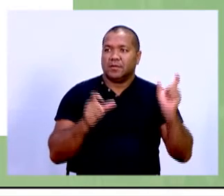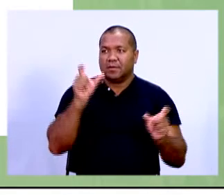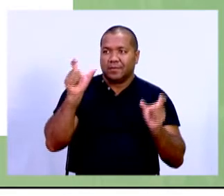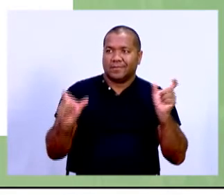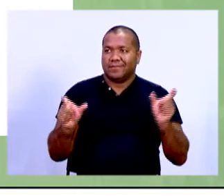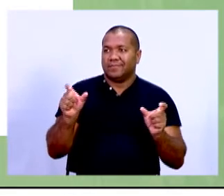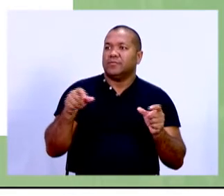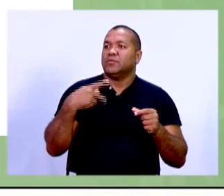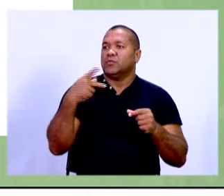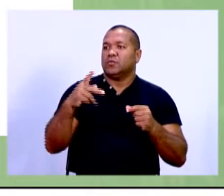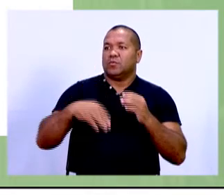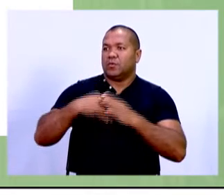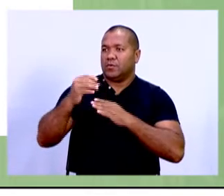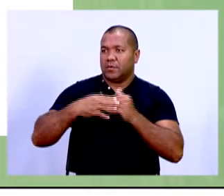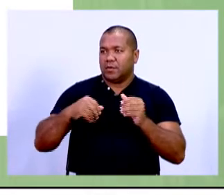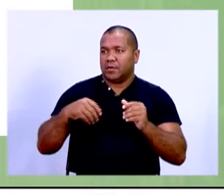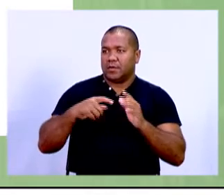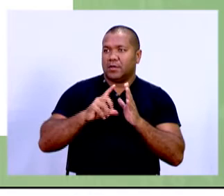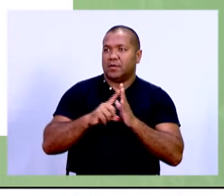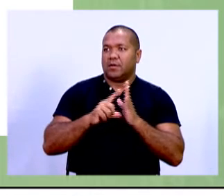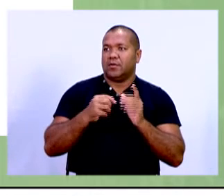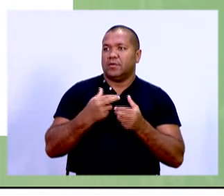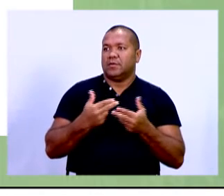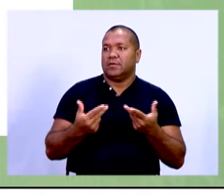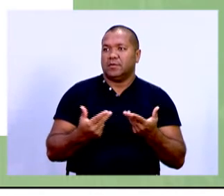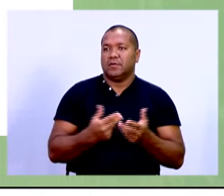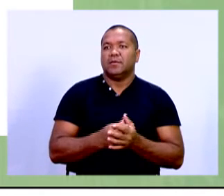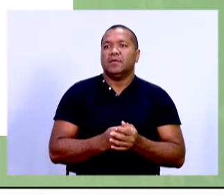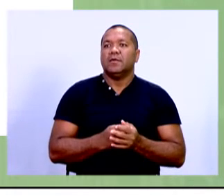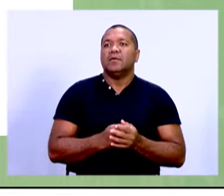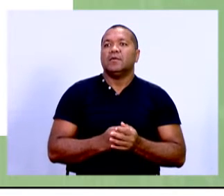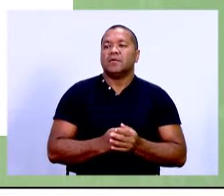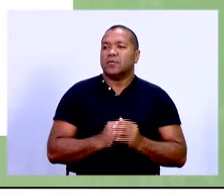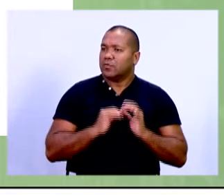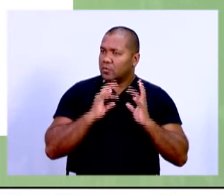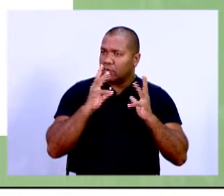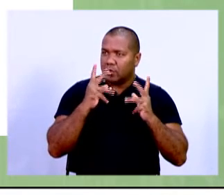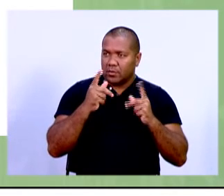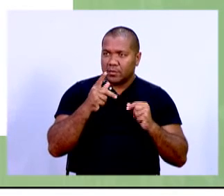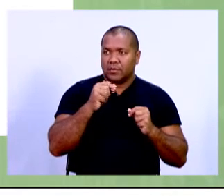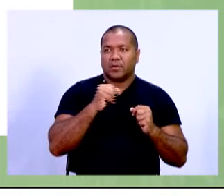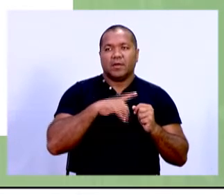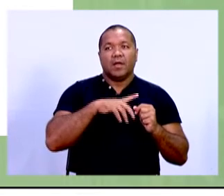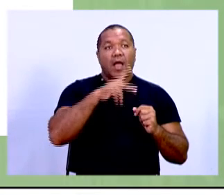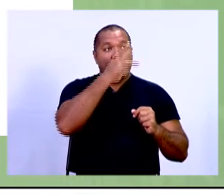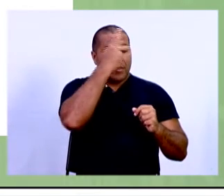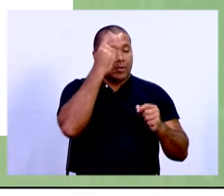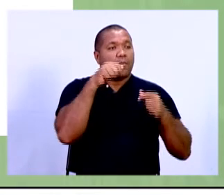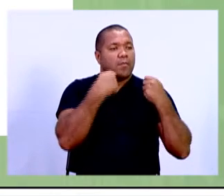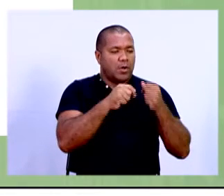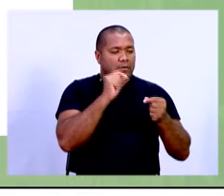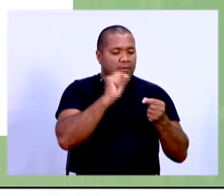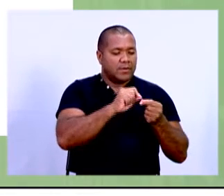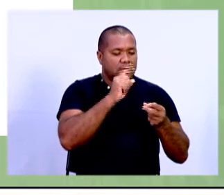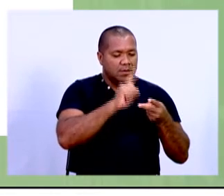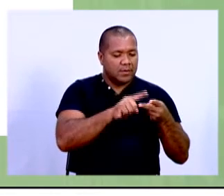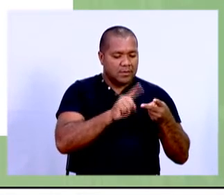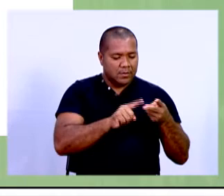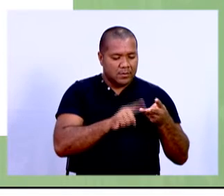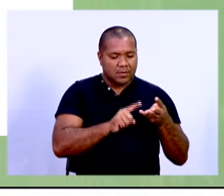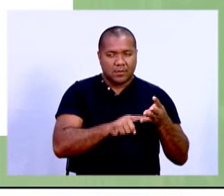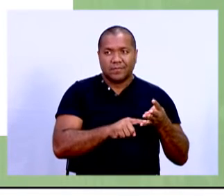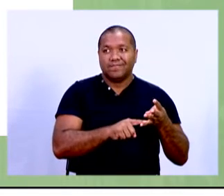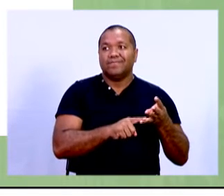dos próprios funcionários também. Então, as ações que essa pessoa vai poder fazer é inserir, atualizar e